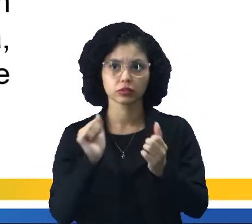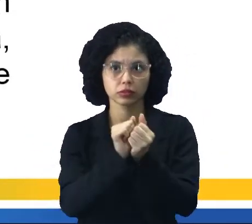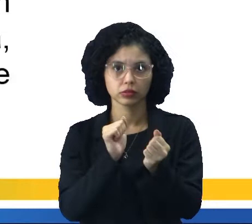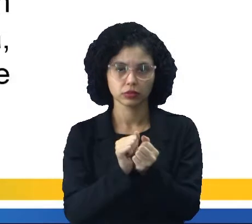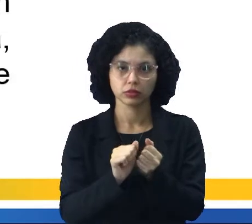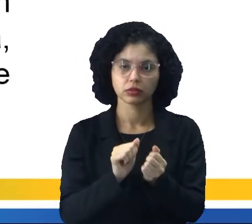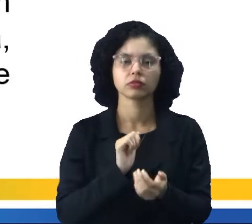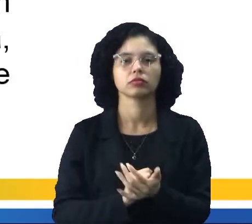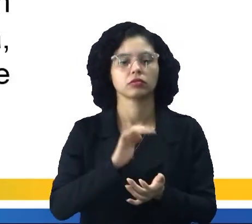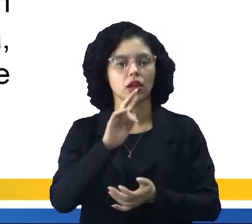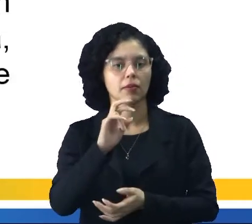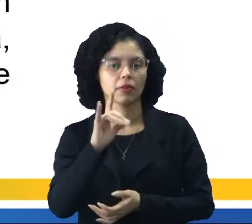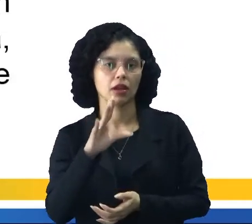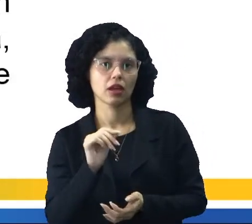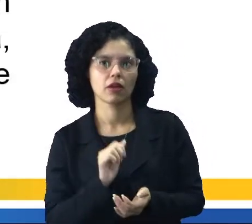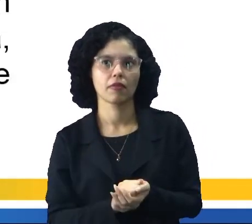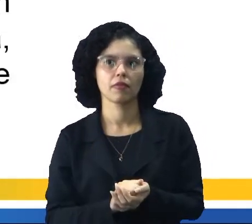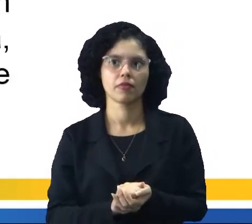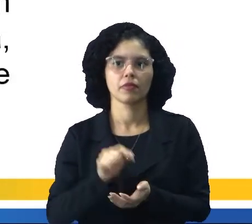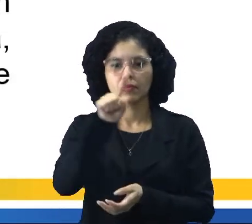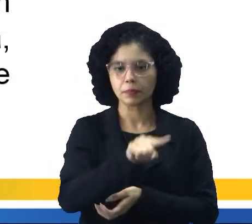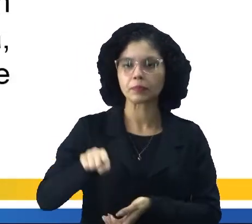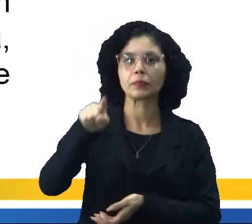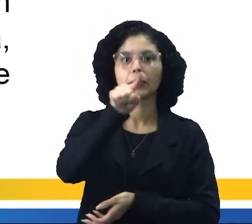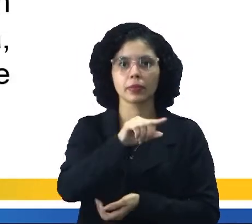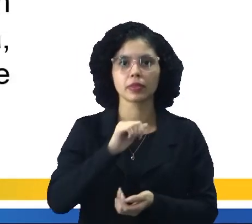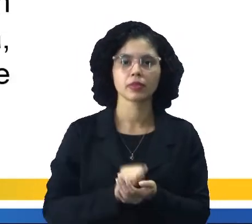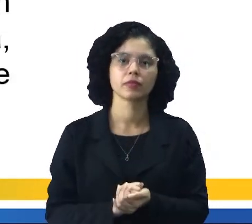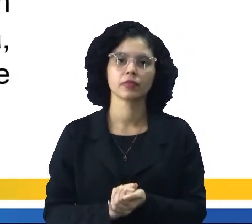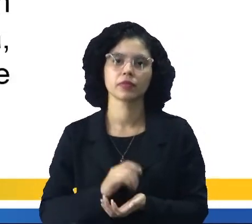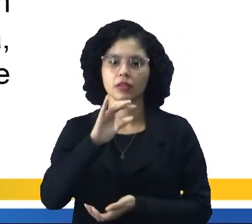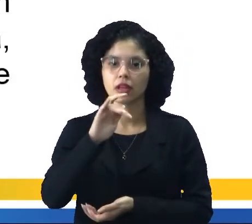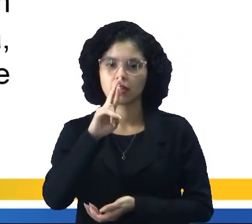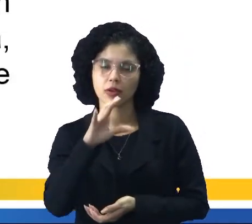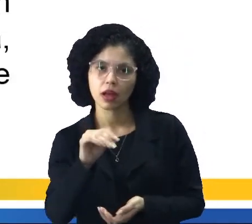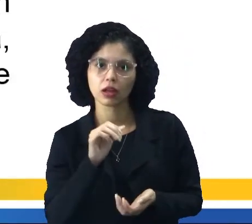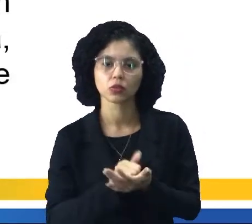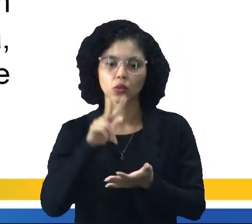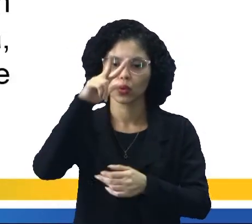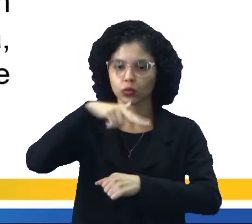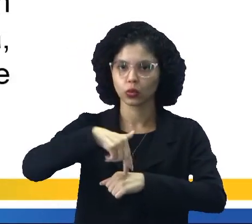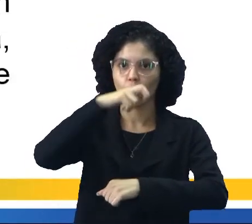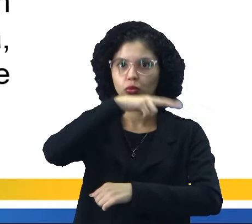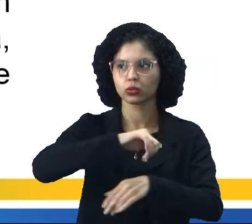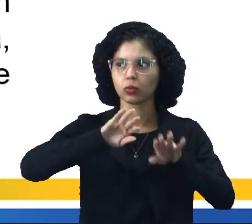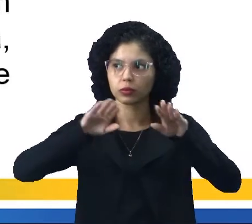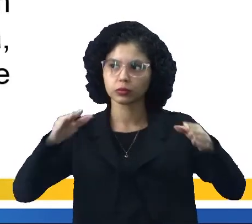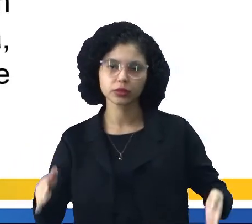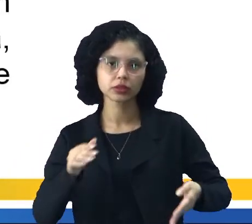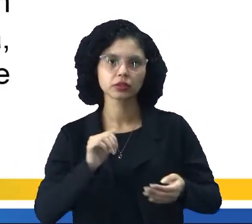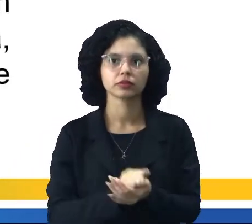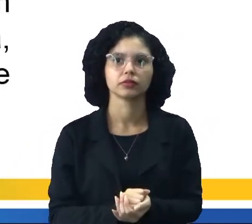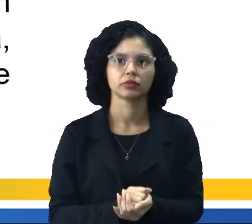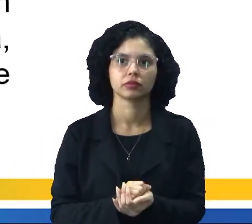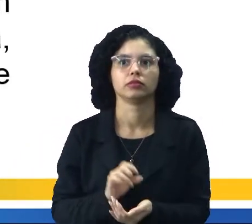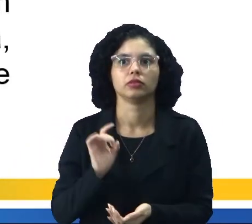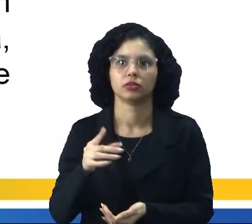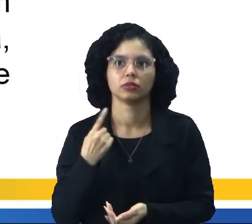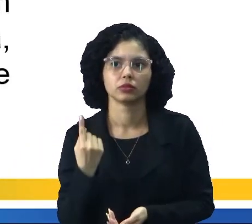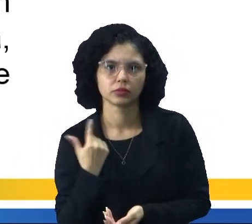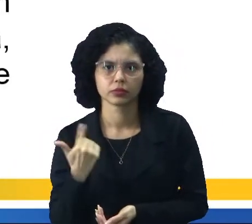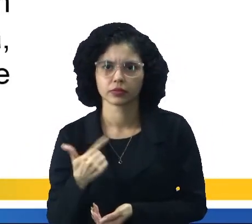oficiais. No masculino tem argolas, barras, cavalo com alça, salto sobre a mesa e solo sem música.